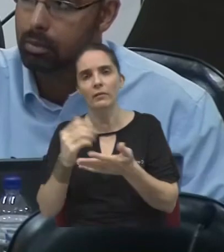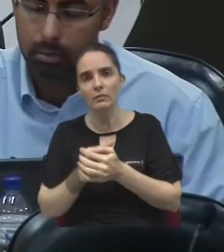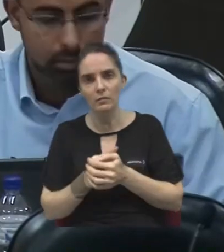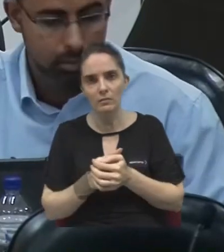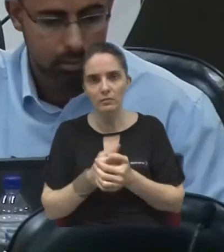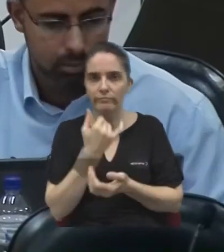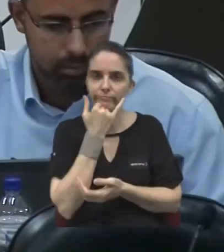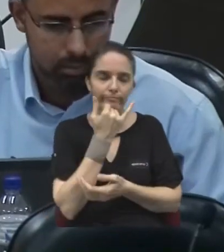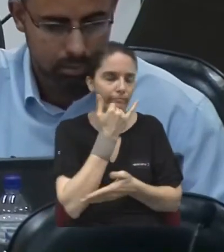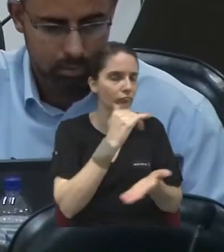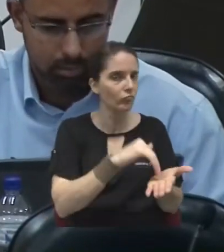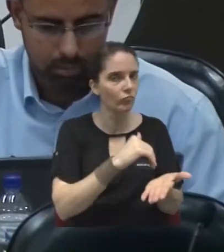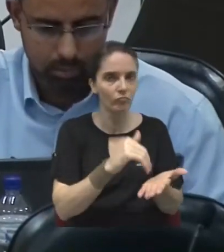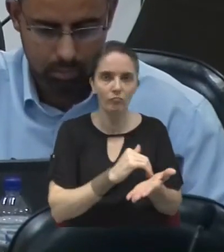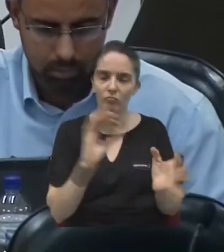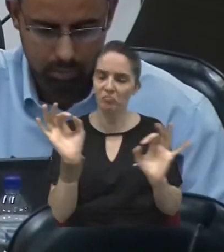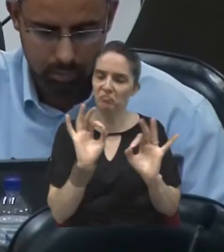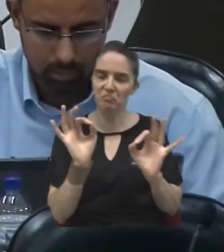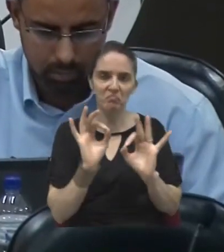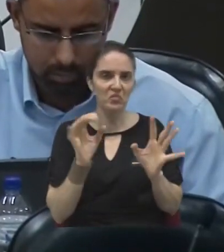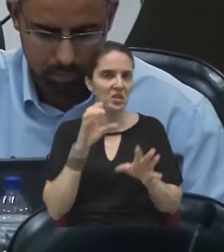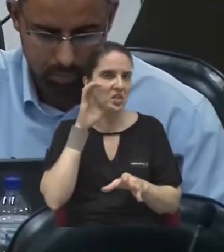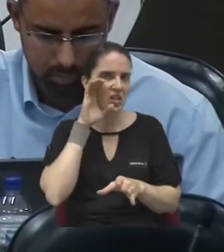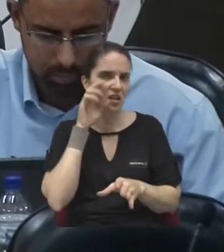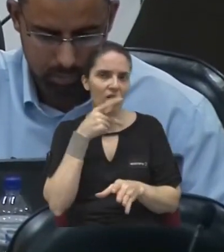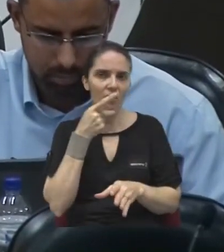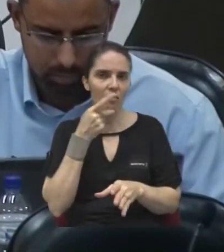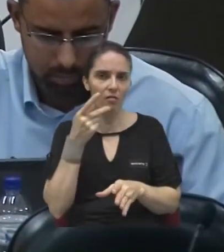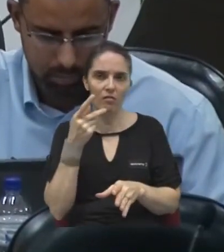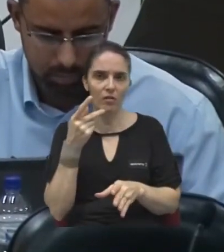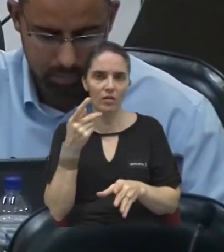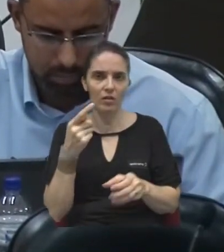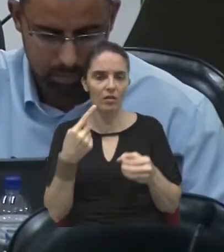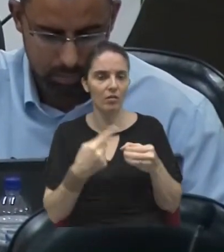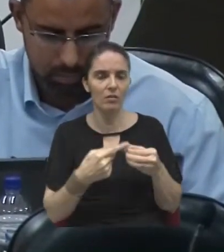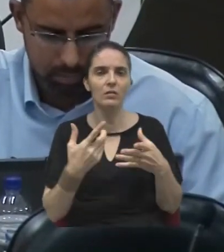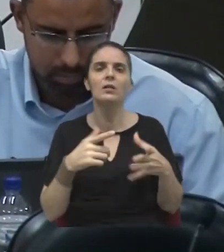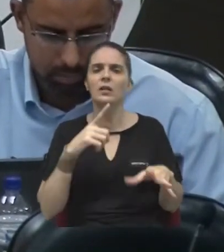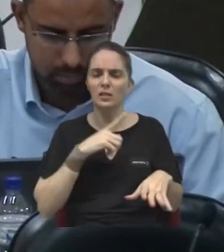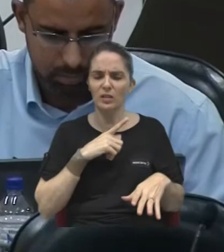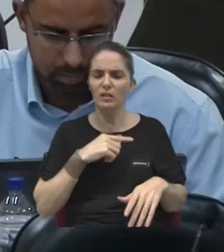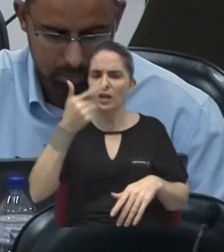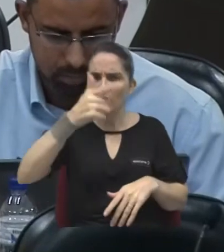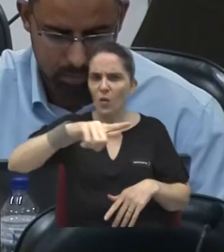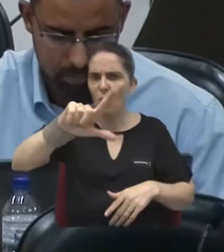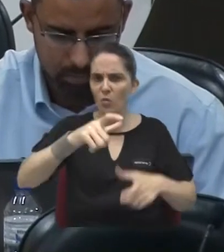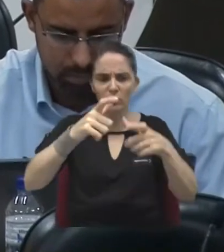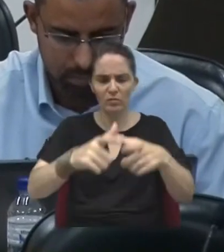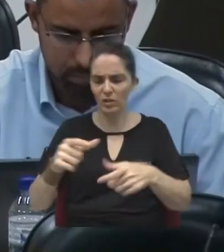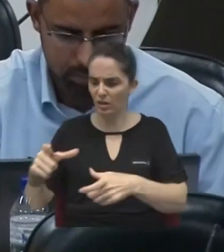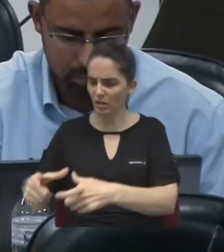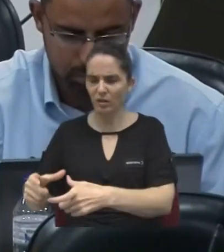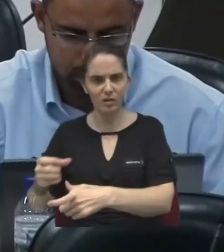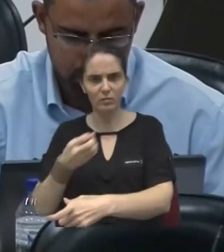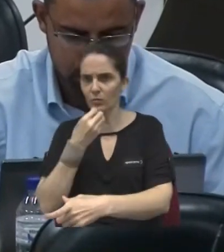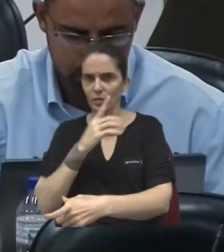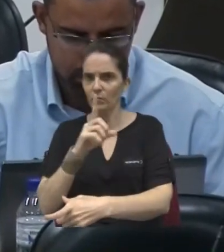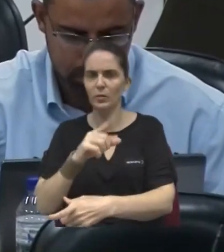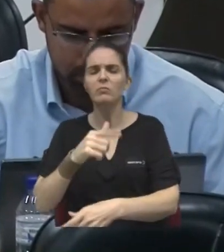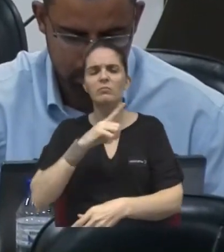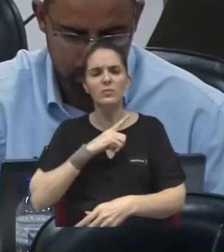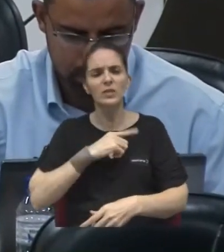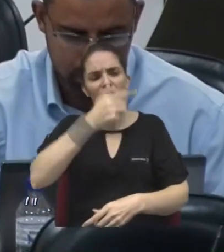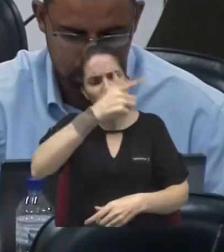mas nada me convence que deve ter uma cidade desse porte, algum lugar para pôr essa também. Se o lugar não é adequado lá, tem um outro lugar, tem que ser ali